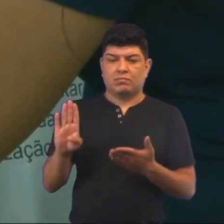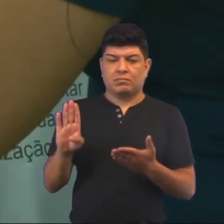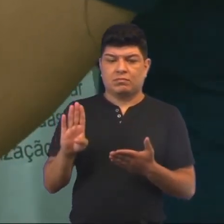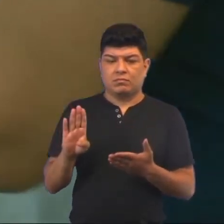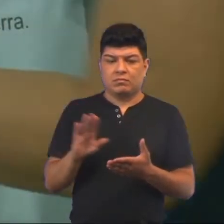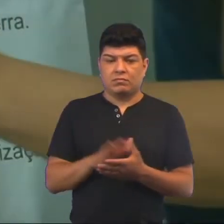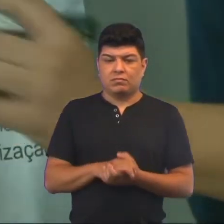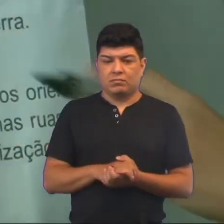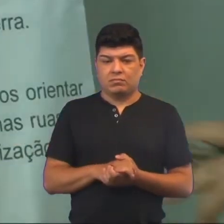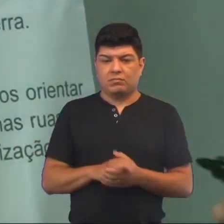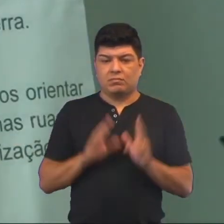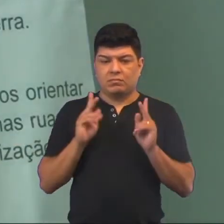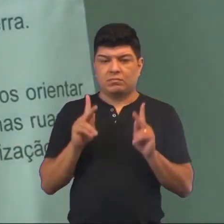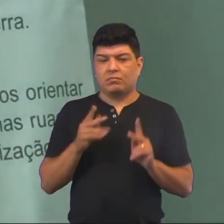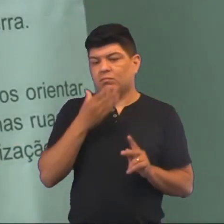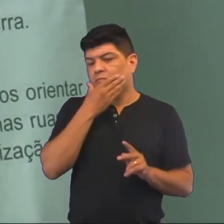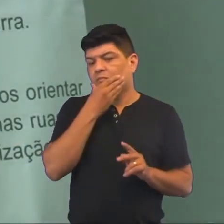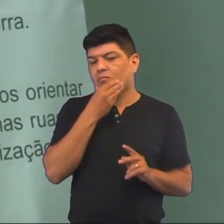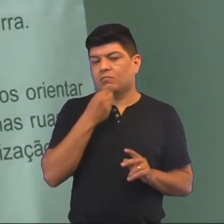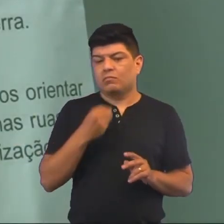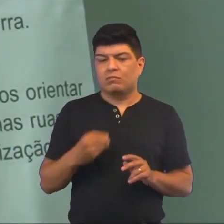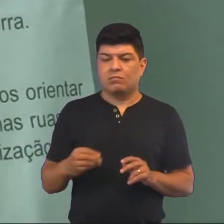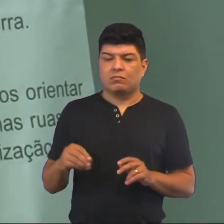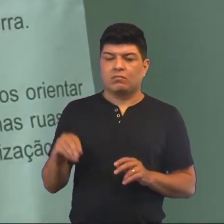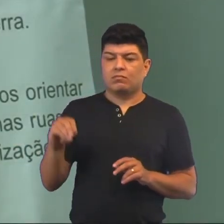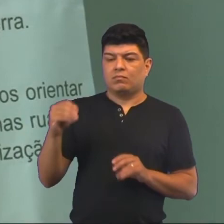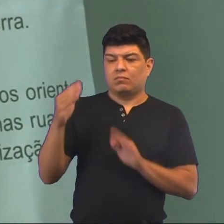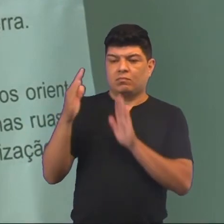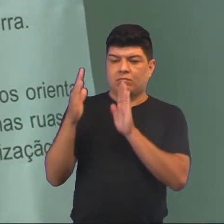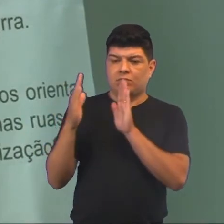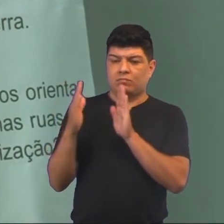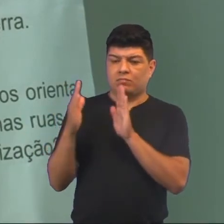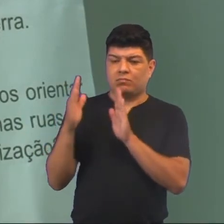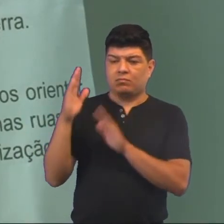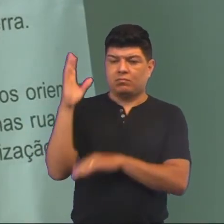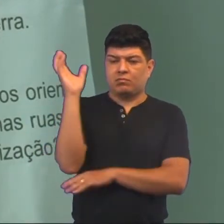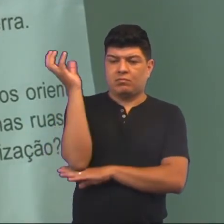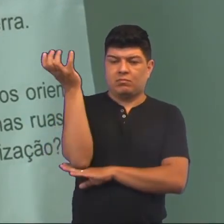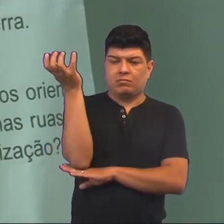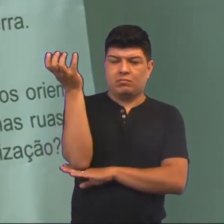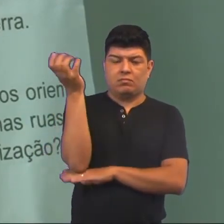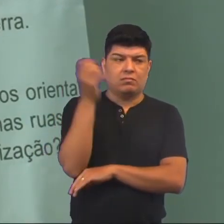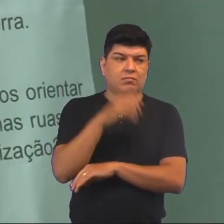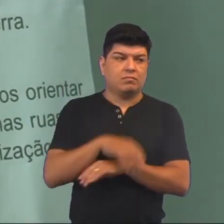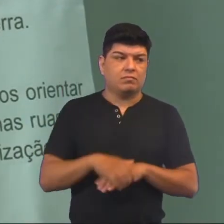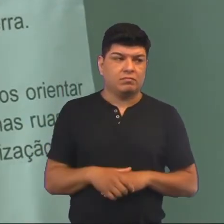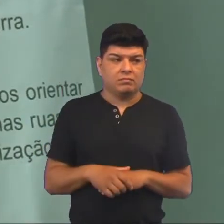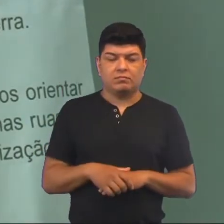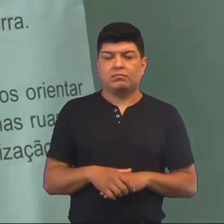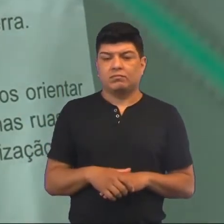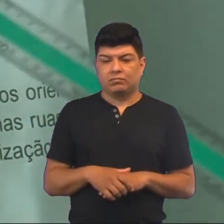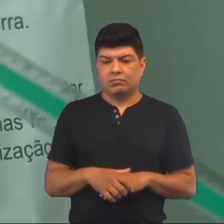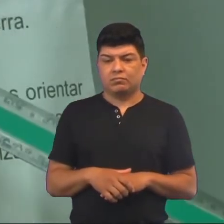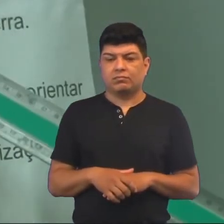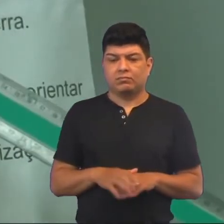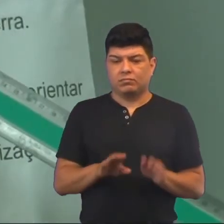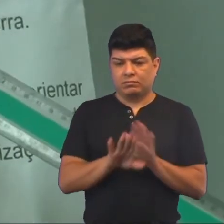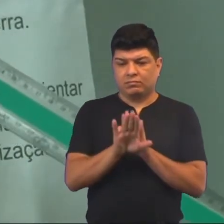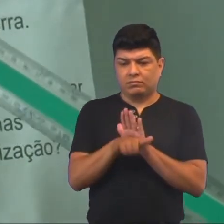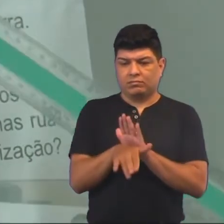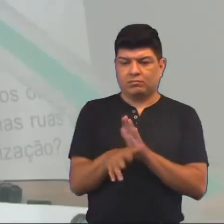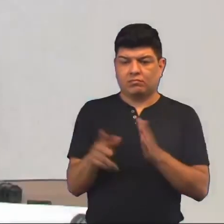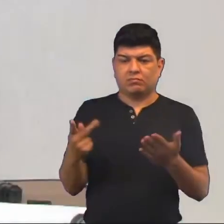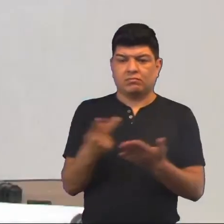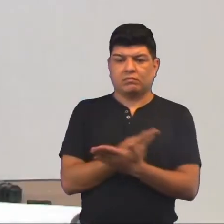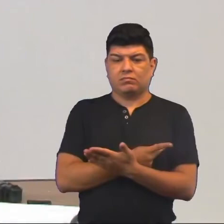ó, posição do menino em relação à árvore, tá? Essa projeção de sombra, ela